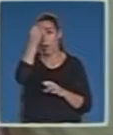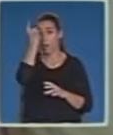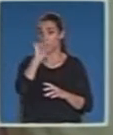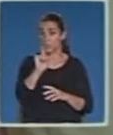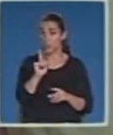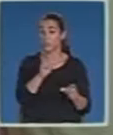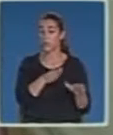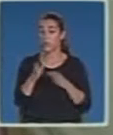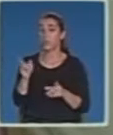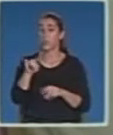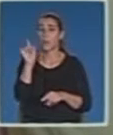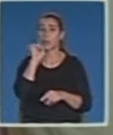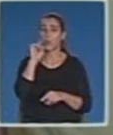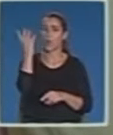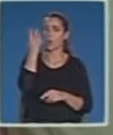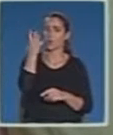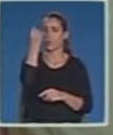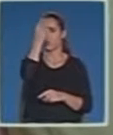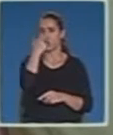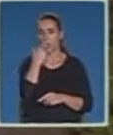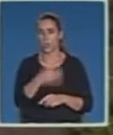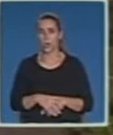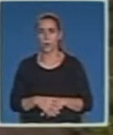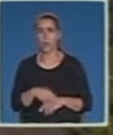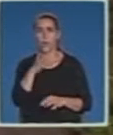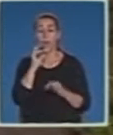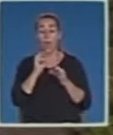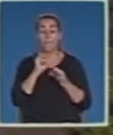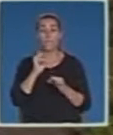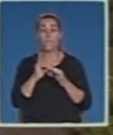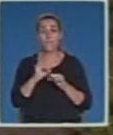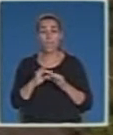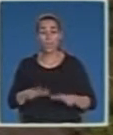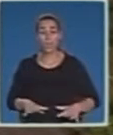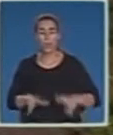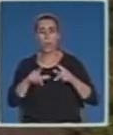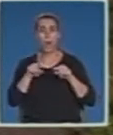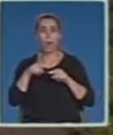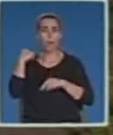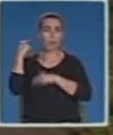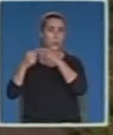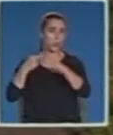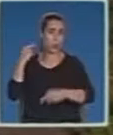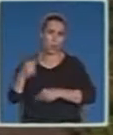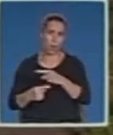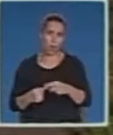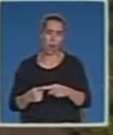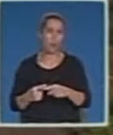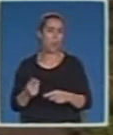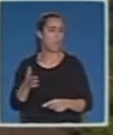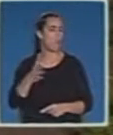enorme importância cultural e histórica. A vinha que está a ser recuperada aqui é vinha tradicional. Não, a ideia não era fazer